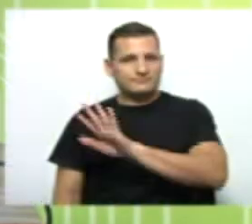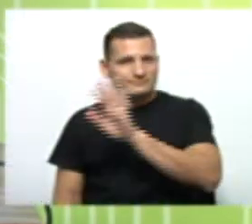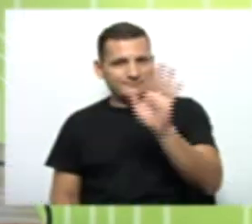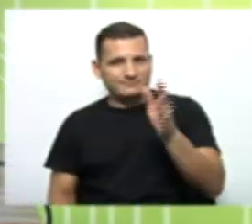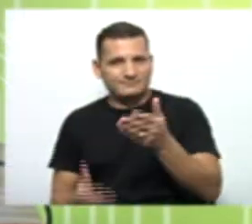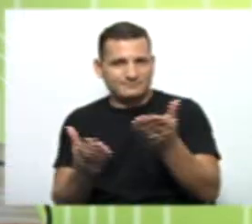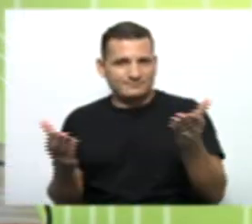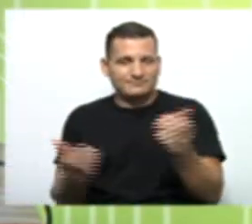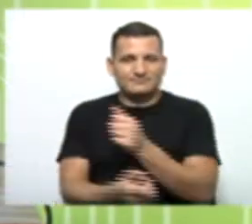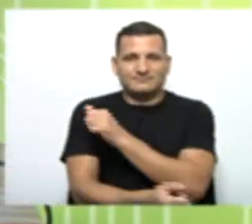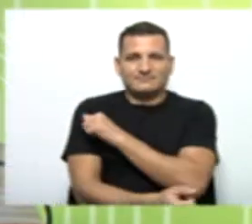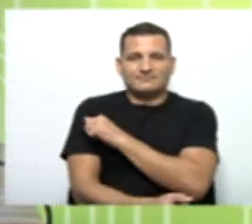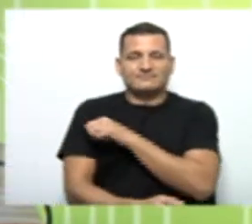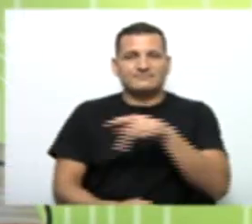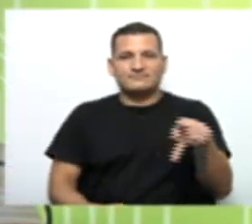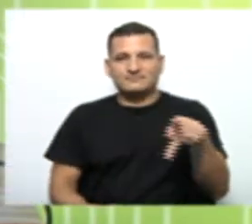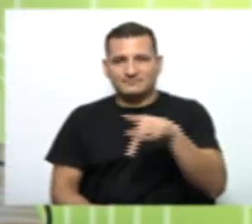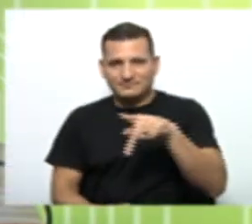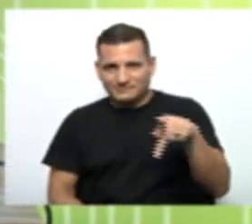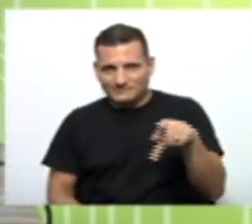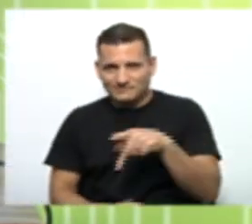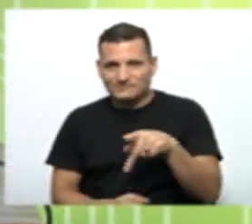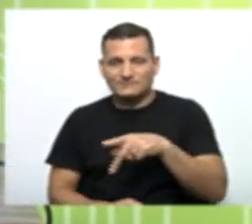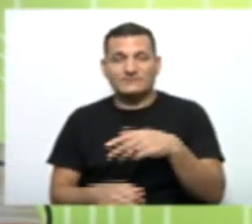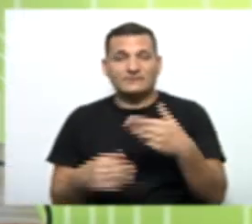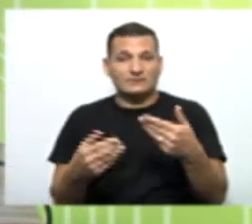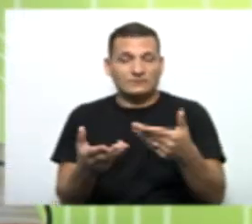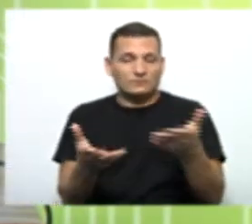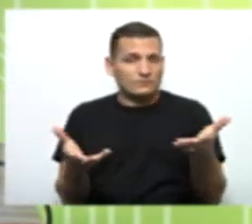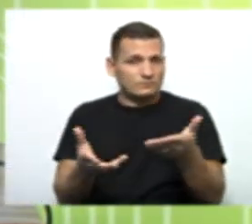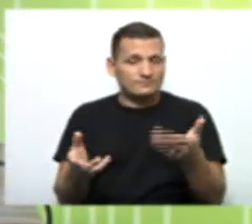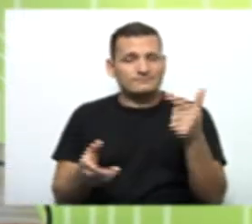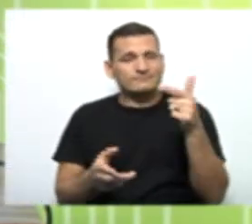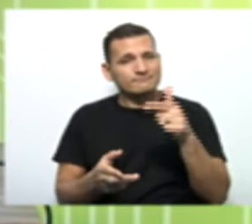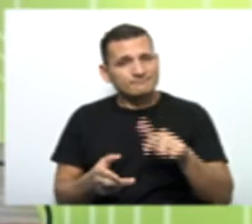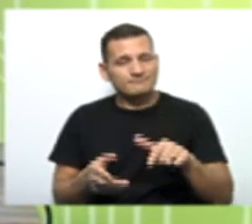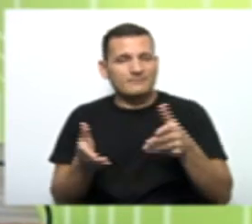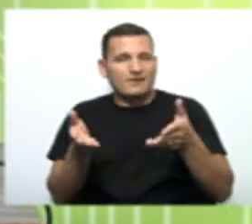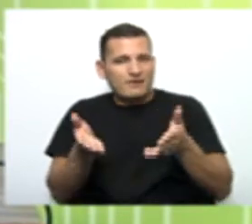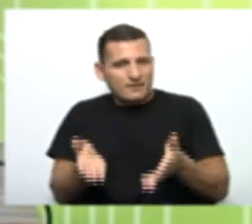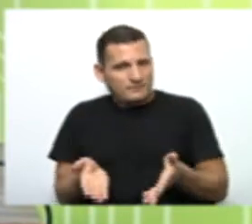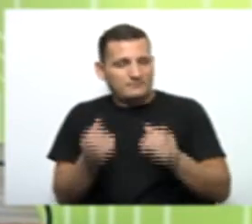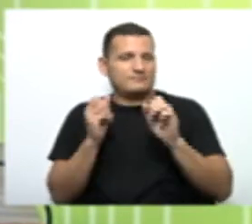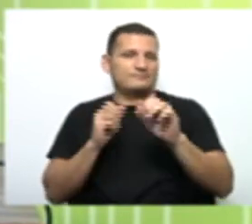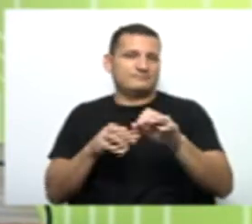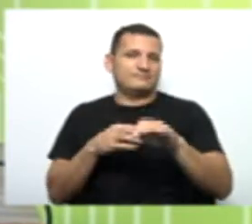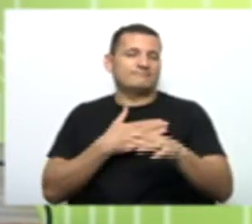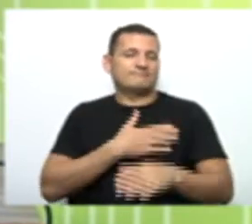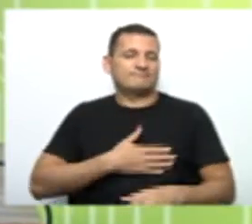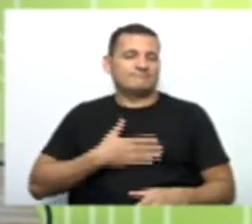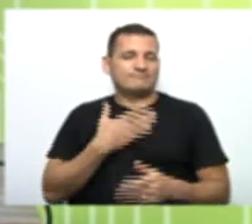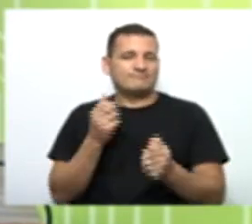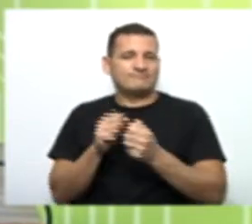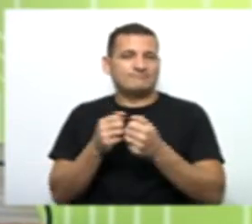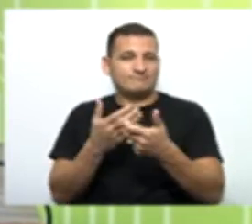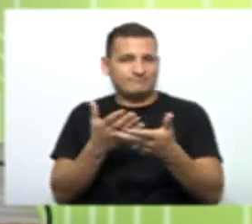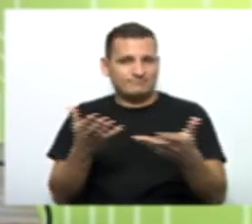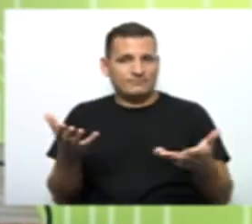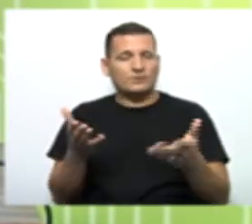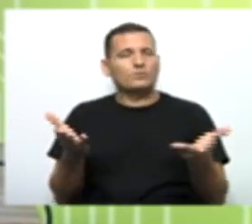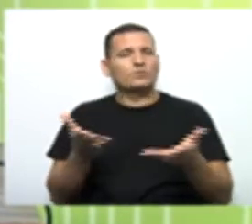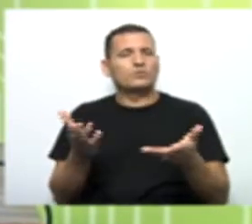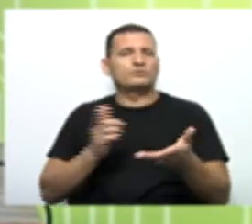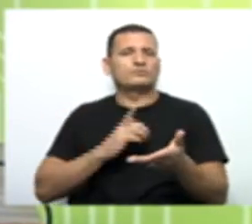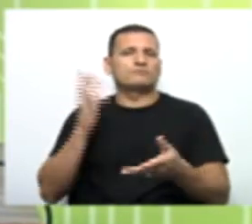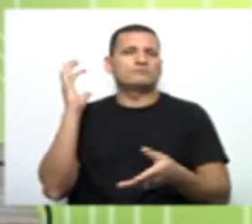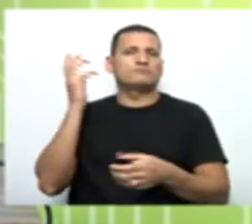Olá, alunos, tutores. Mais uma vez nós estamos aqui com vocês. É um prazer estar com vocês. Hoje nós vamos fazer uma revisão dos